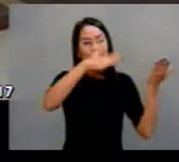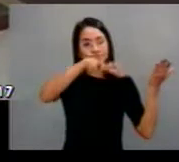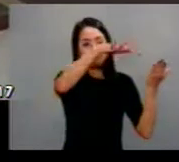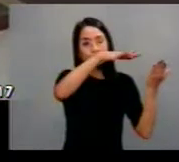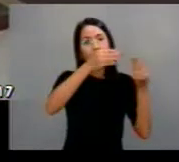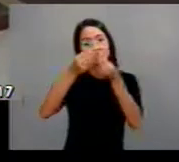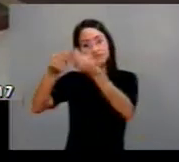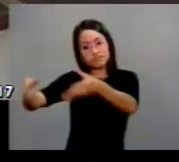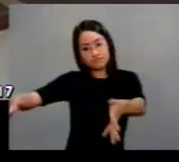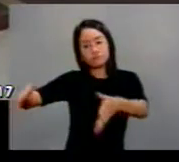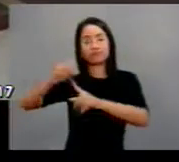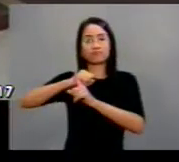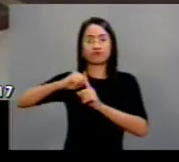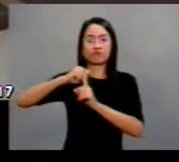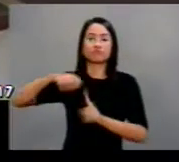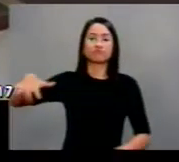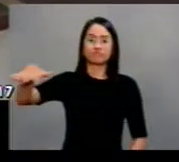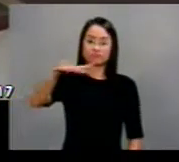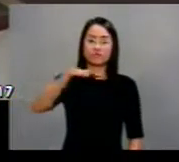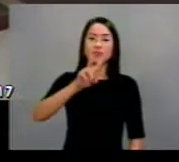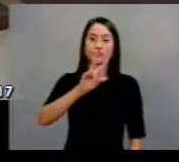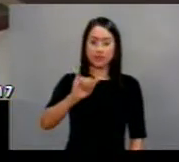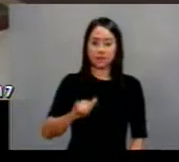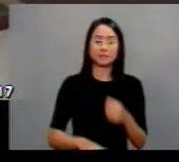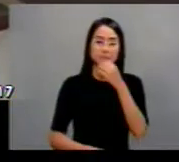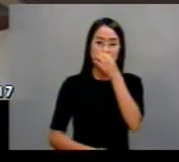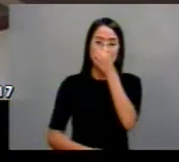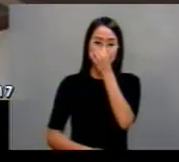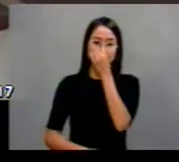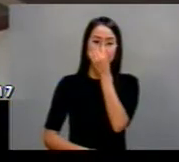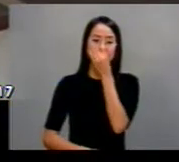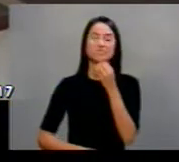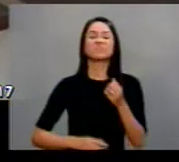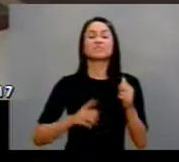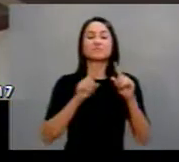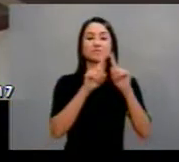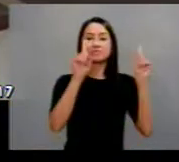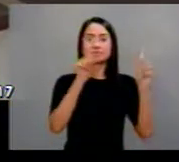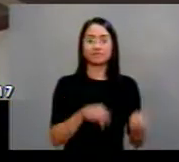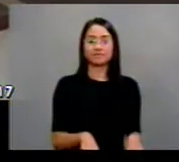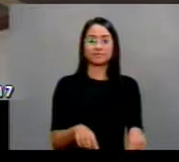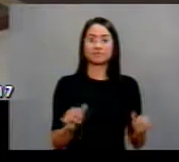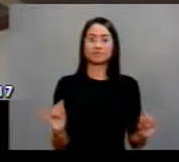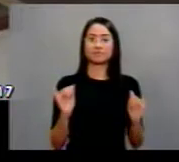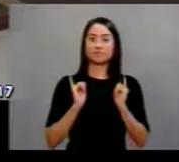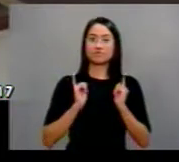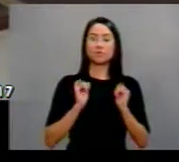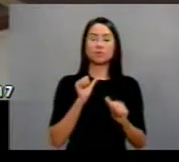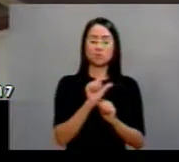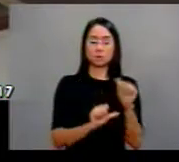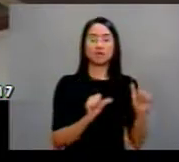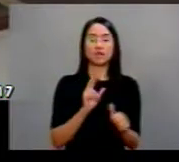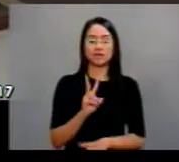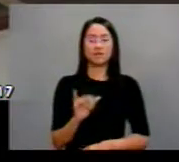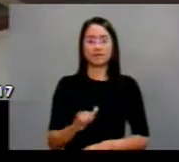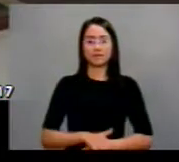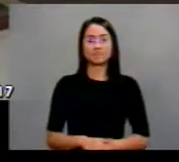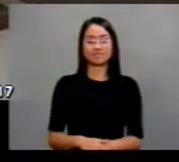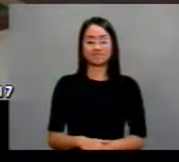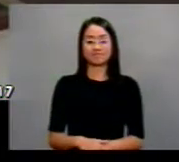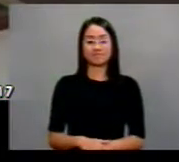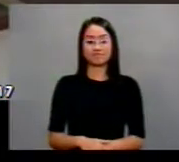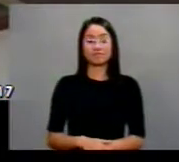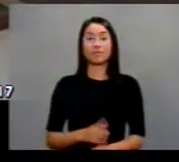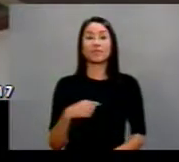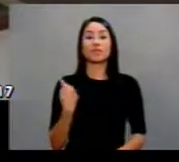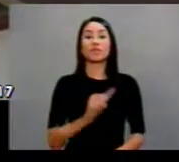Ele tentará aprovar uma reforma da Previdência contra o povo brasileiro. Ele vai tentar entregar as nossas